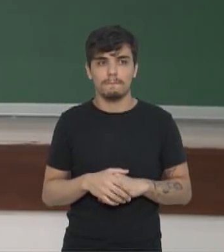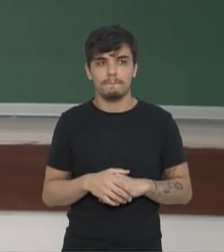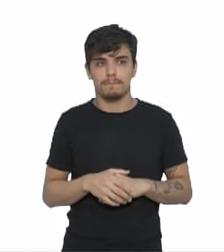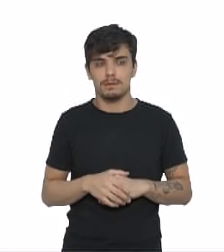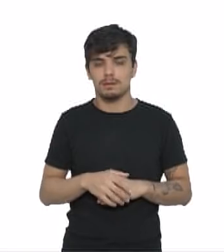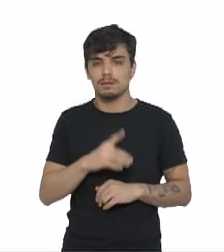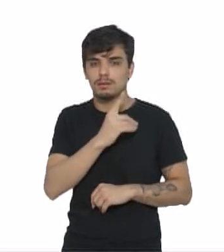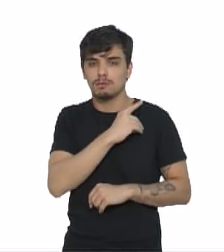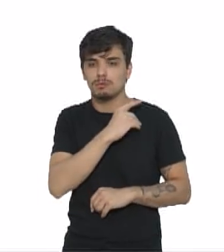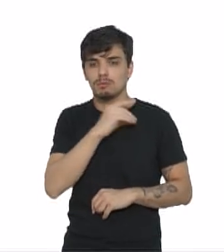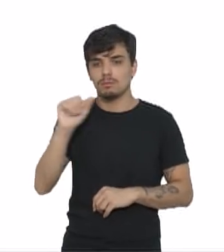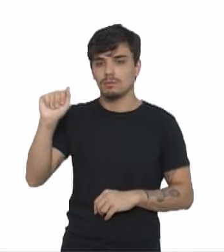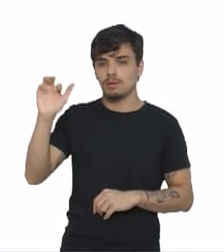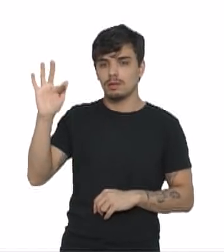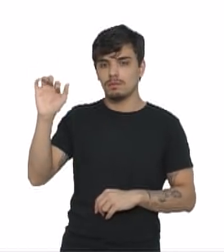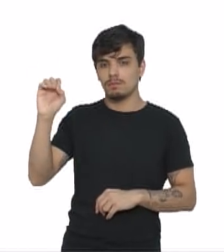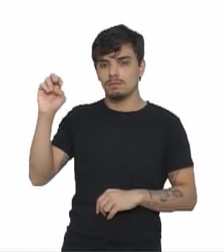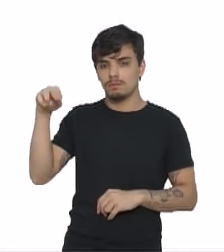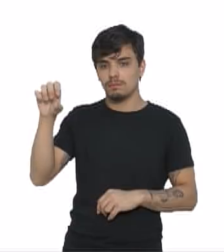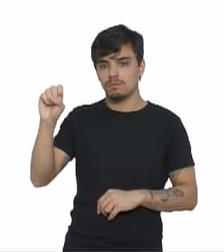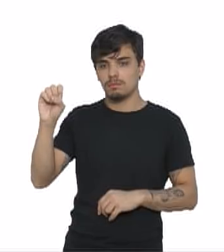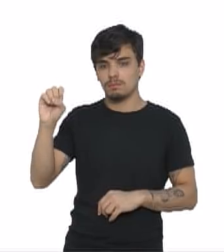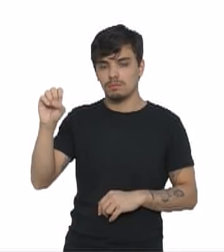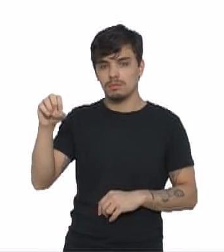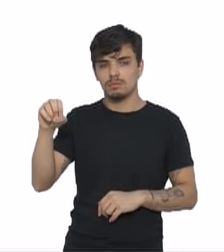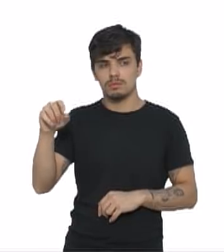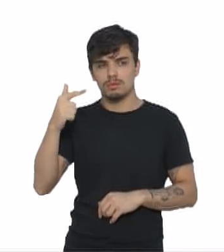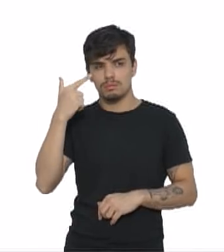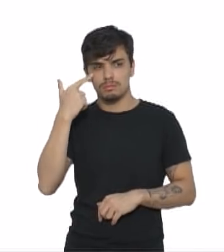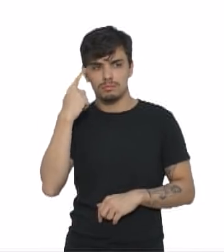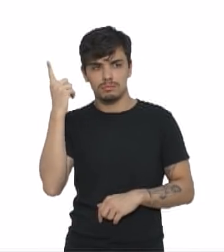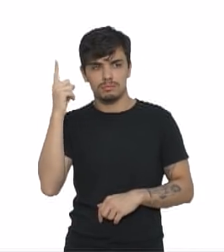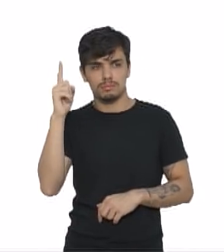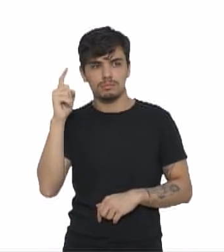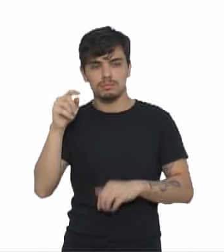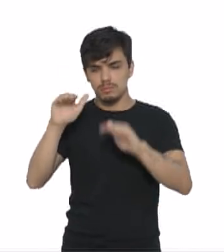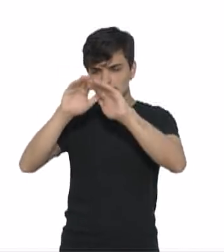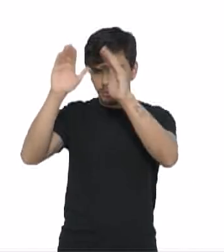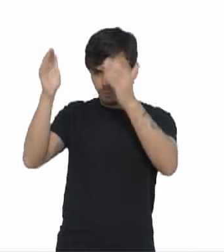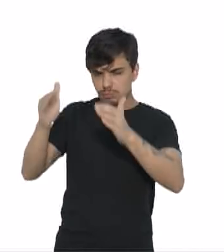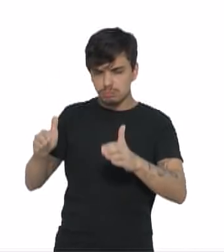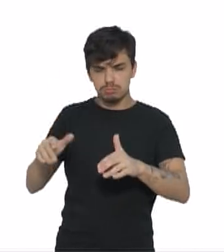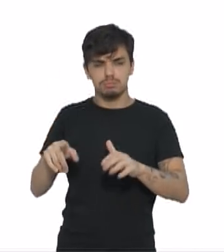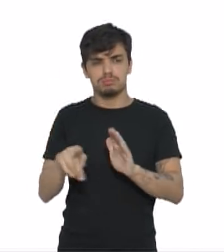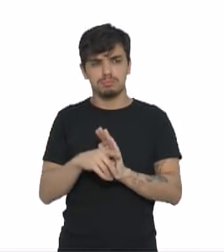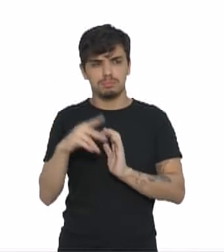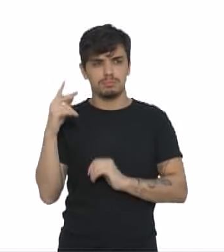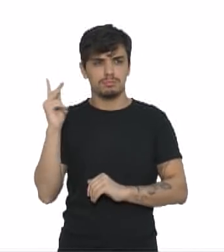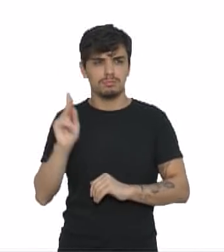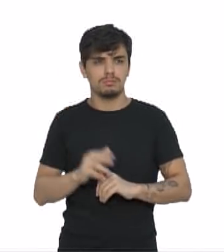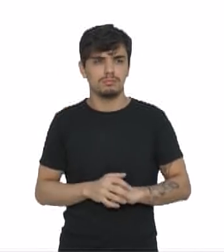Dom Afonso Henriques, estátua comemorativa da Batalha de Ouriques, bem naquele estilo medieval